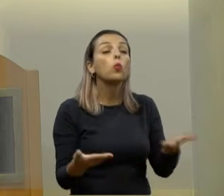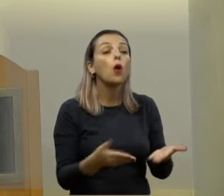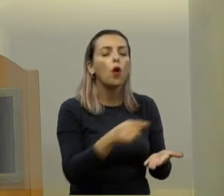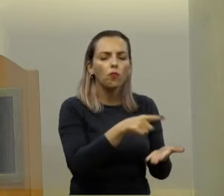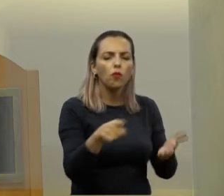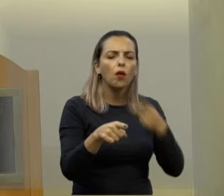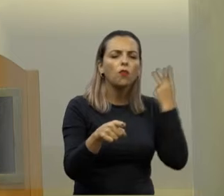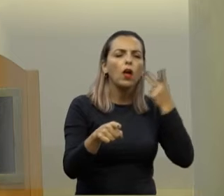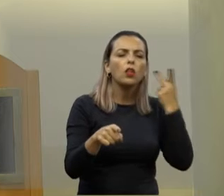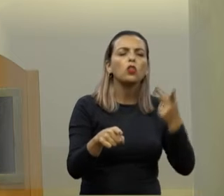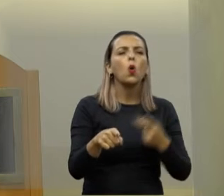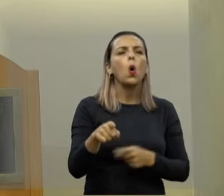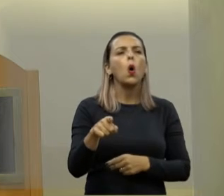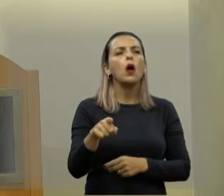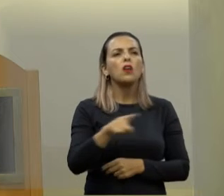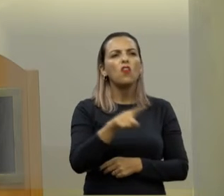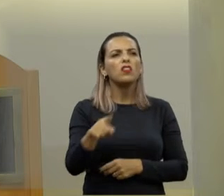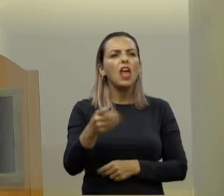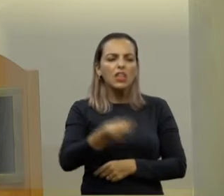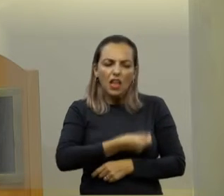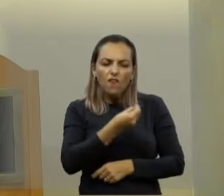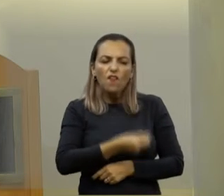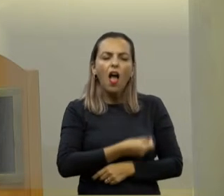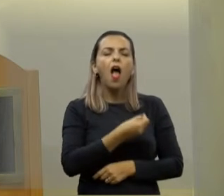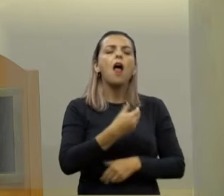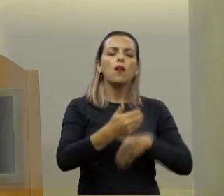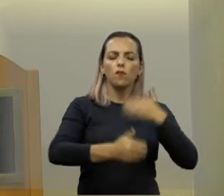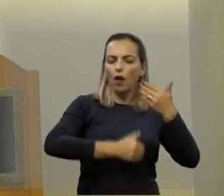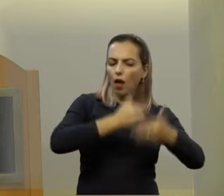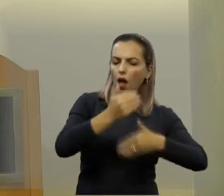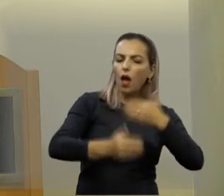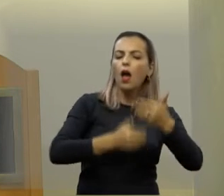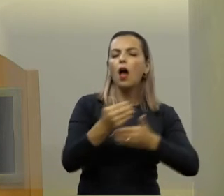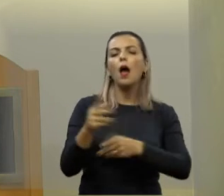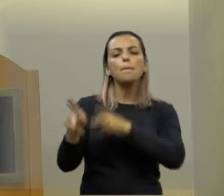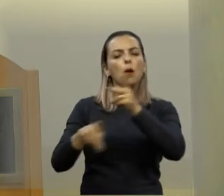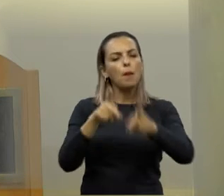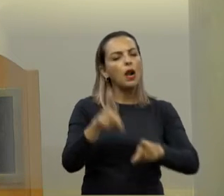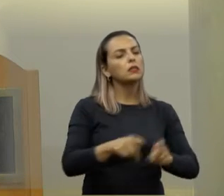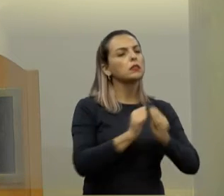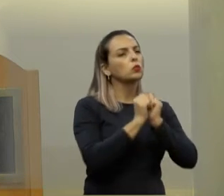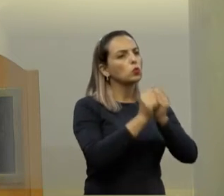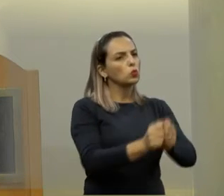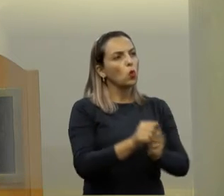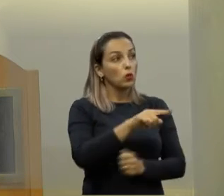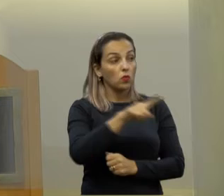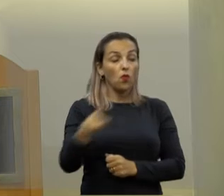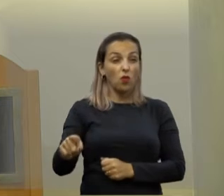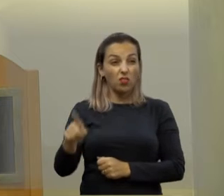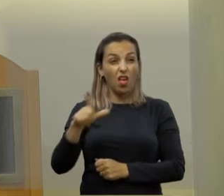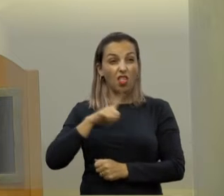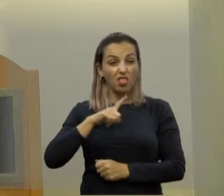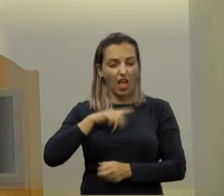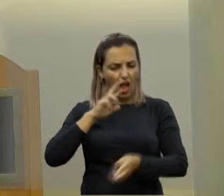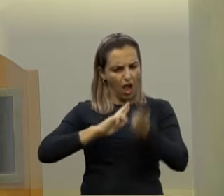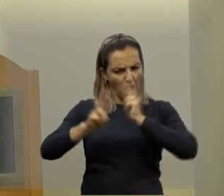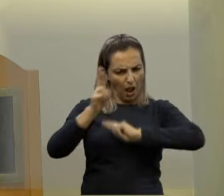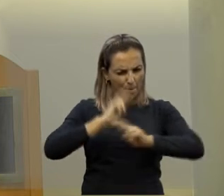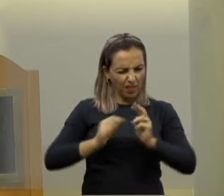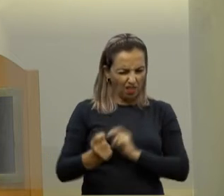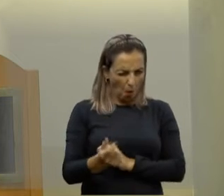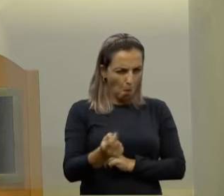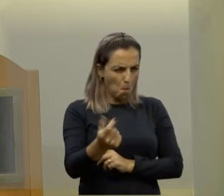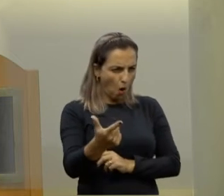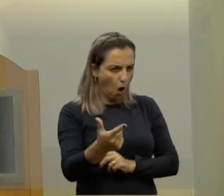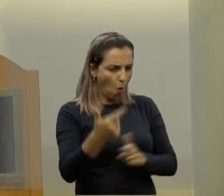os vereadores e vive o dia a dia e da população Vocês recebem pouca reclamação